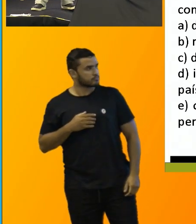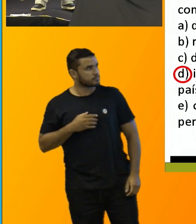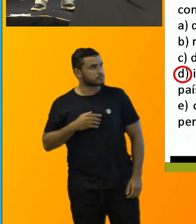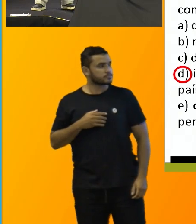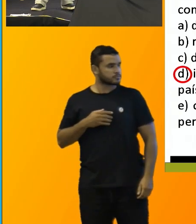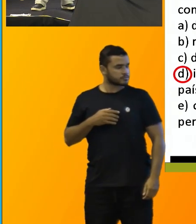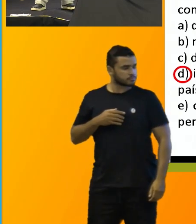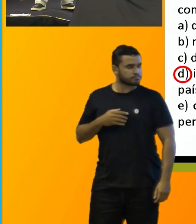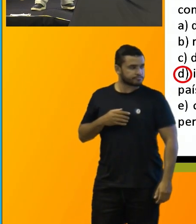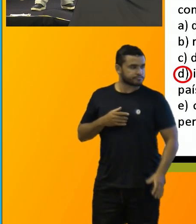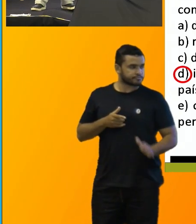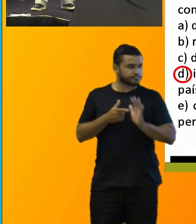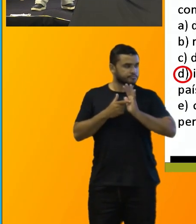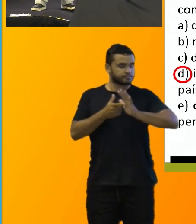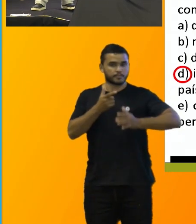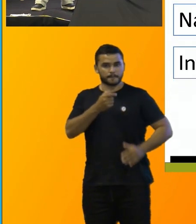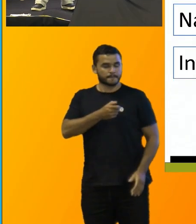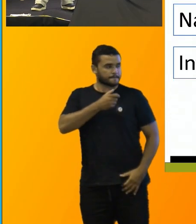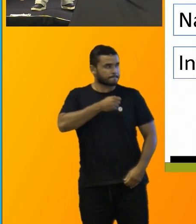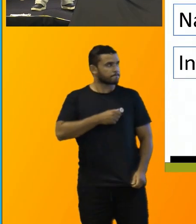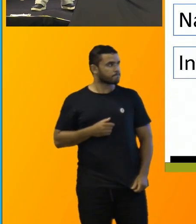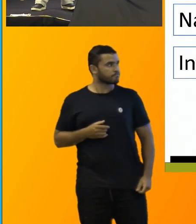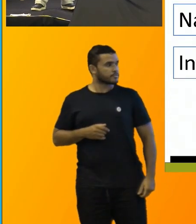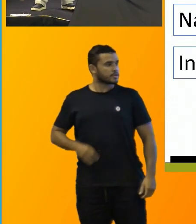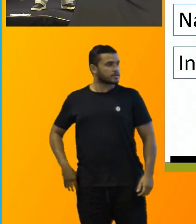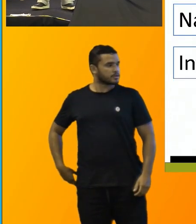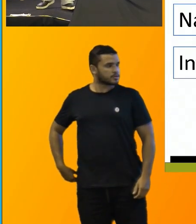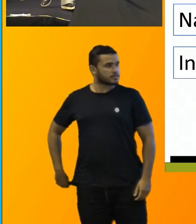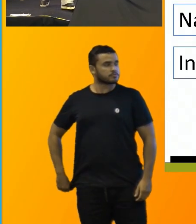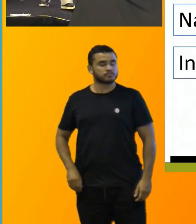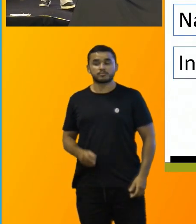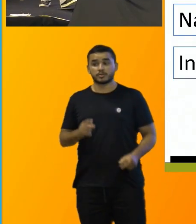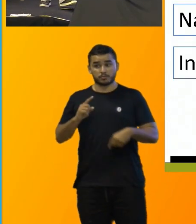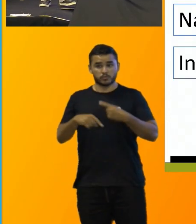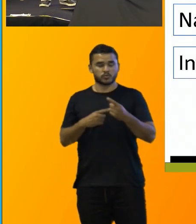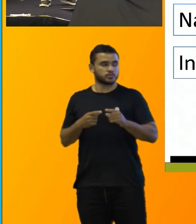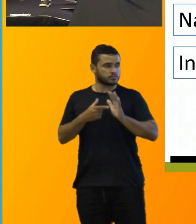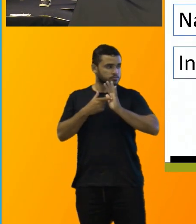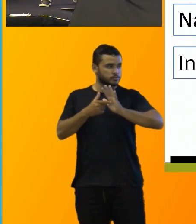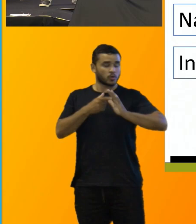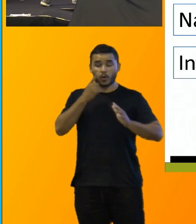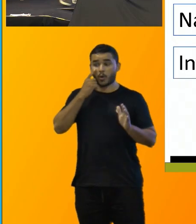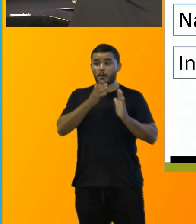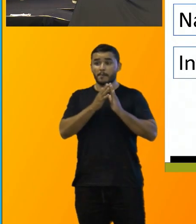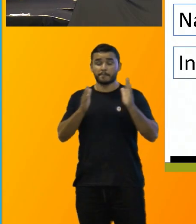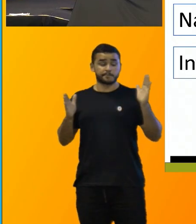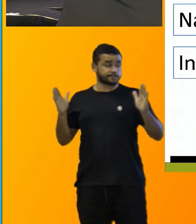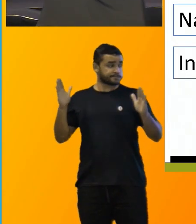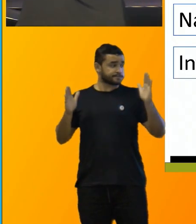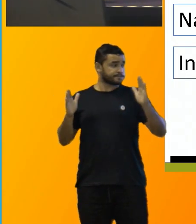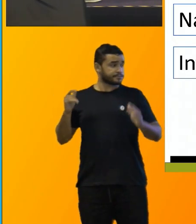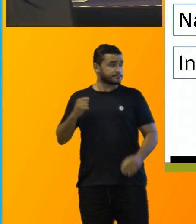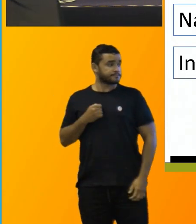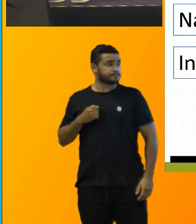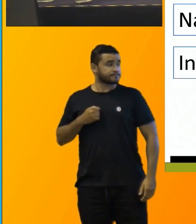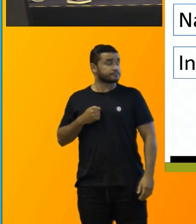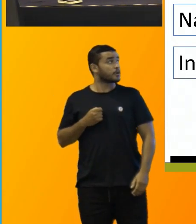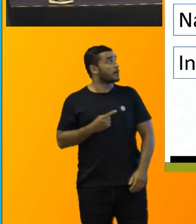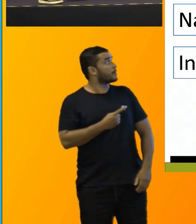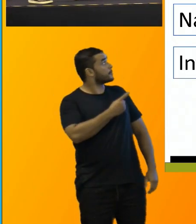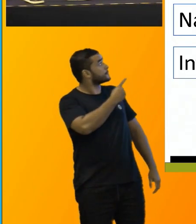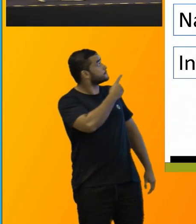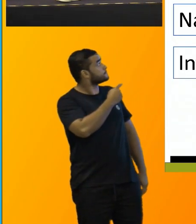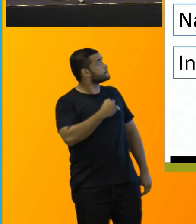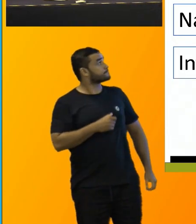período mais marcante da era Vargas. E depois a gente volta para fazer questões. O Estado Novo é o período da ditadura, é o auge